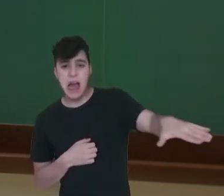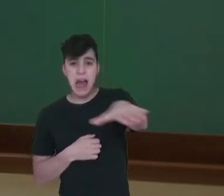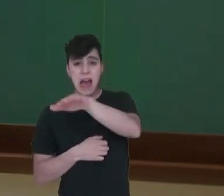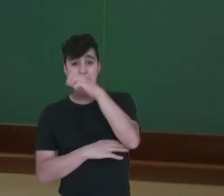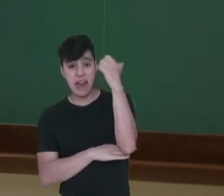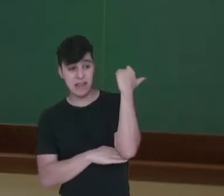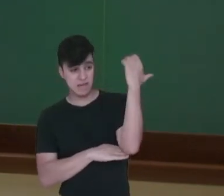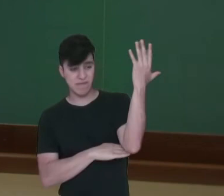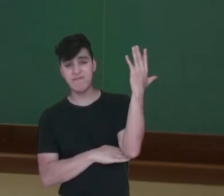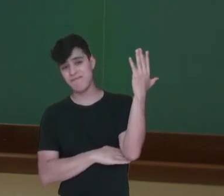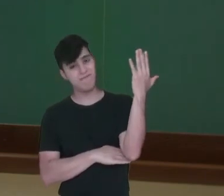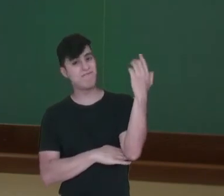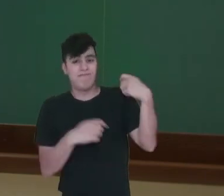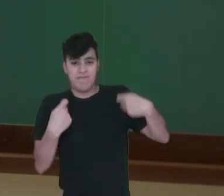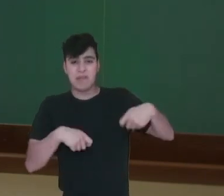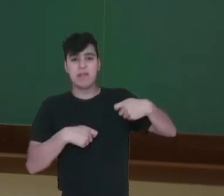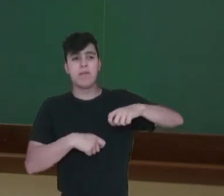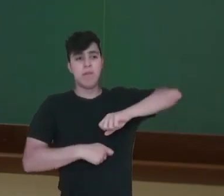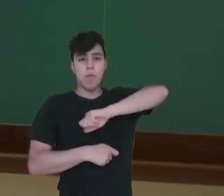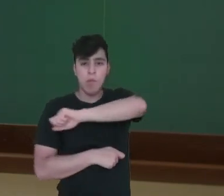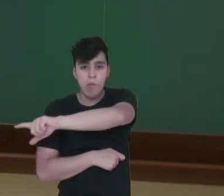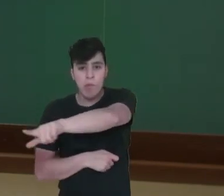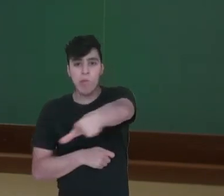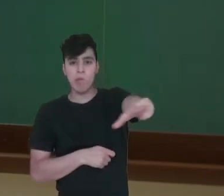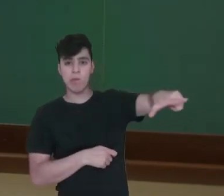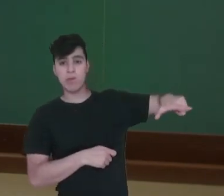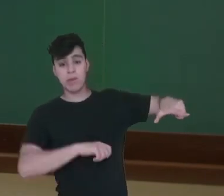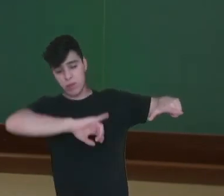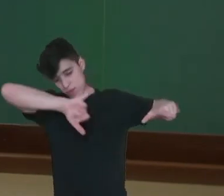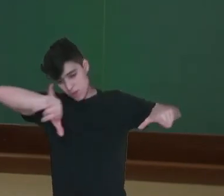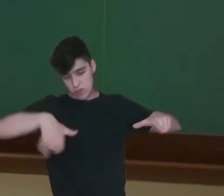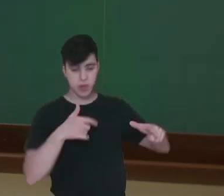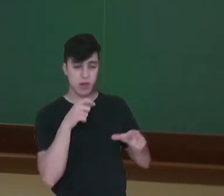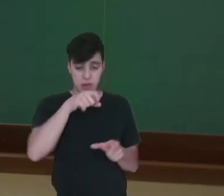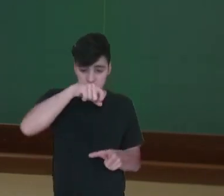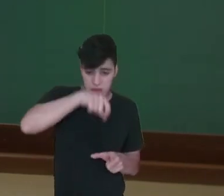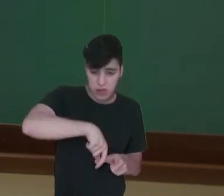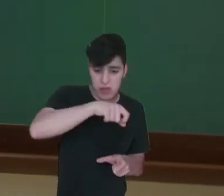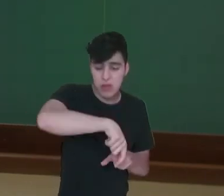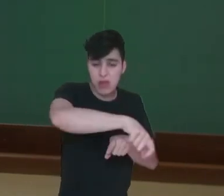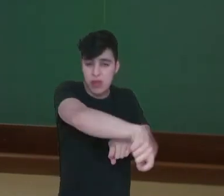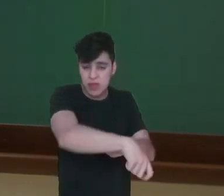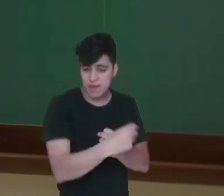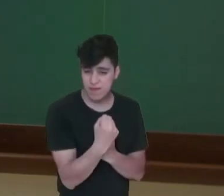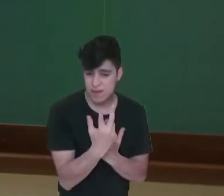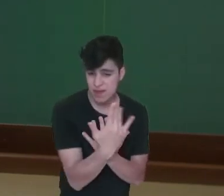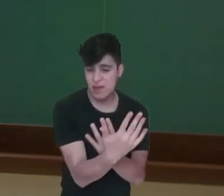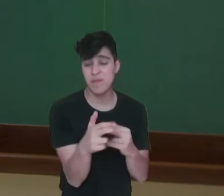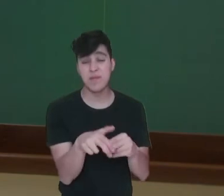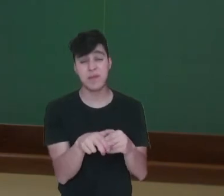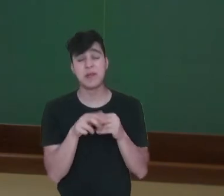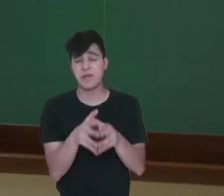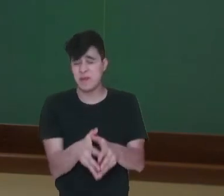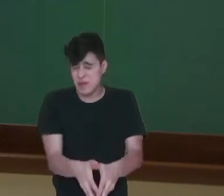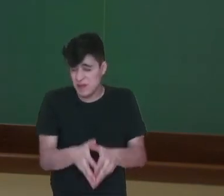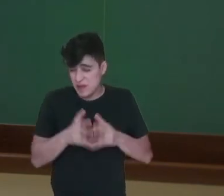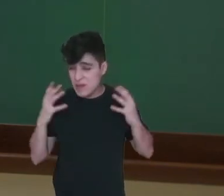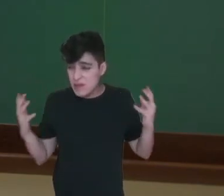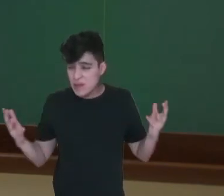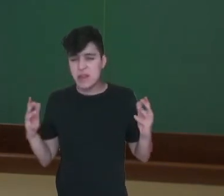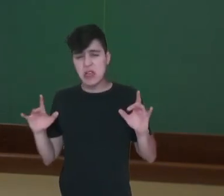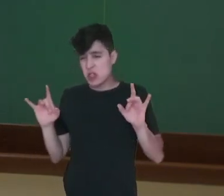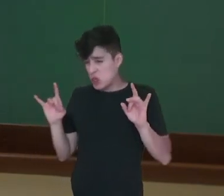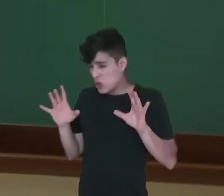floresta atlântica. Então, a exploração dessas áreas, a derrubada da vegetação, foi bastante intensa. Mas não parou